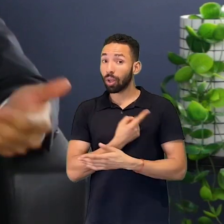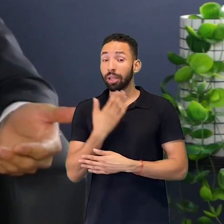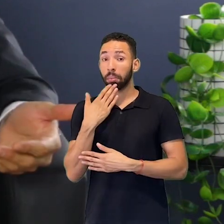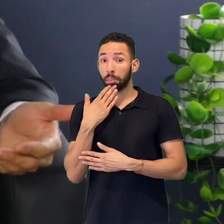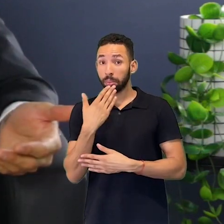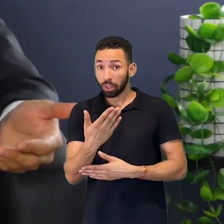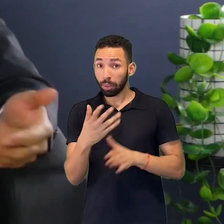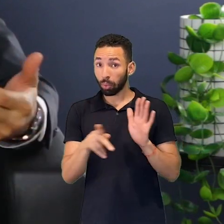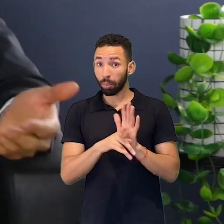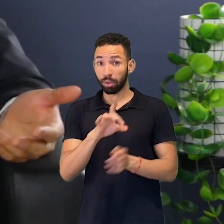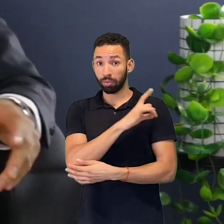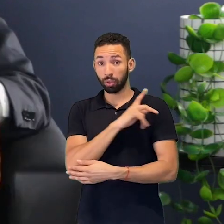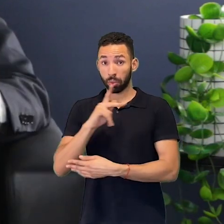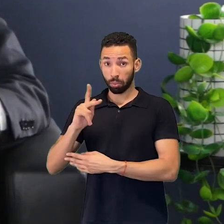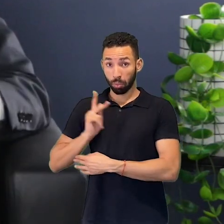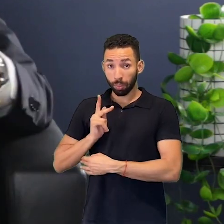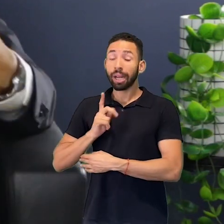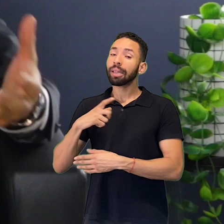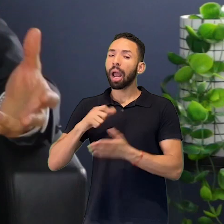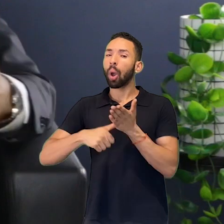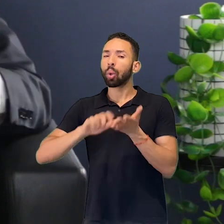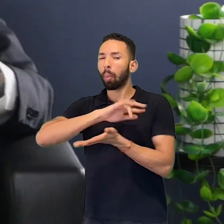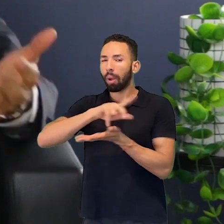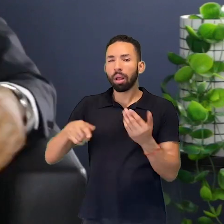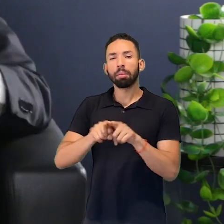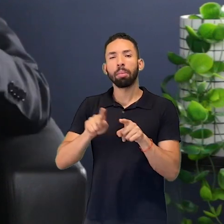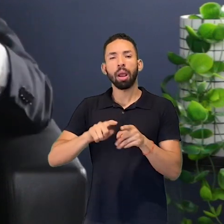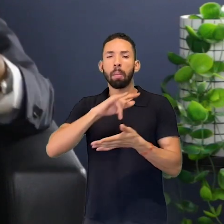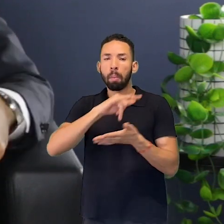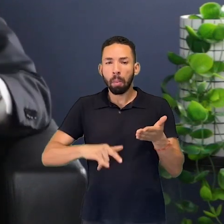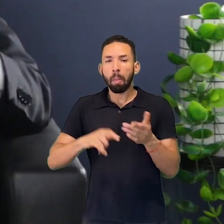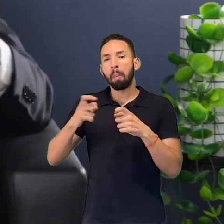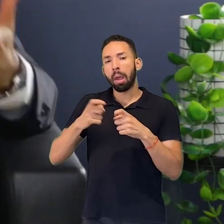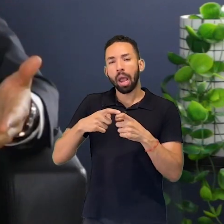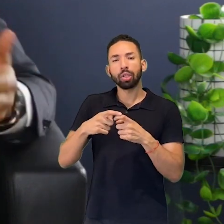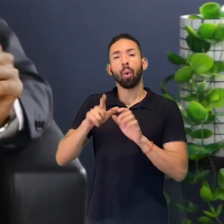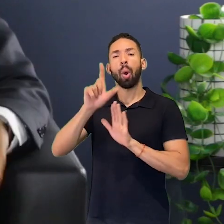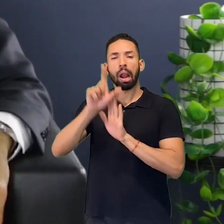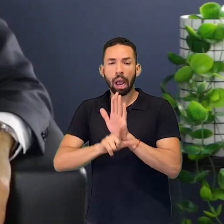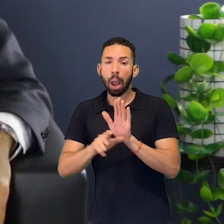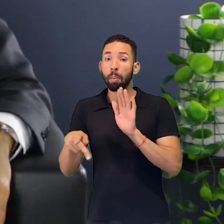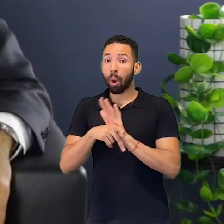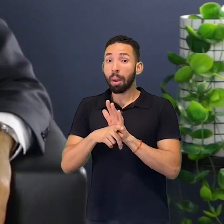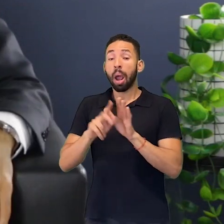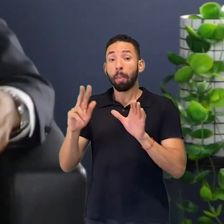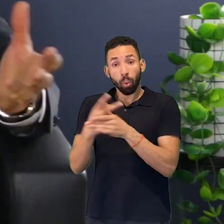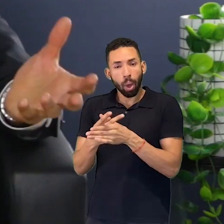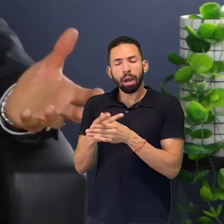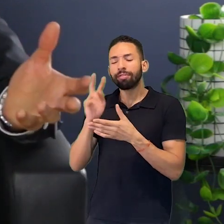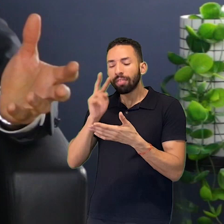gente solicita para o assistido da Defensoria Pública que pegue esses documentos, relatório médico, tudo acesso a esses